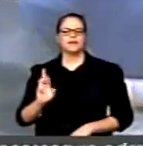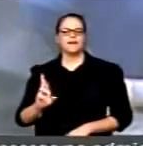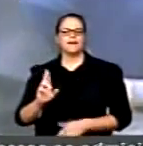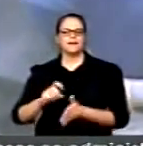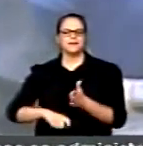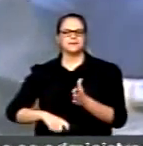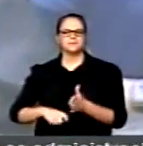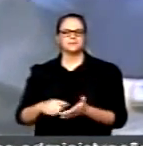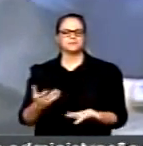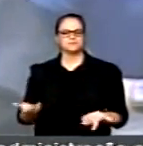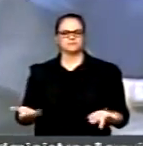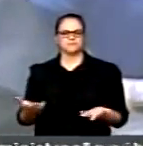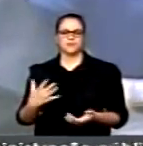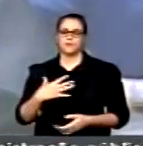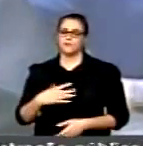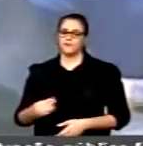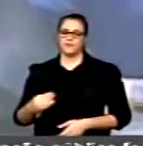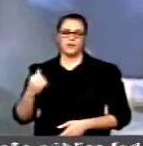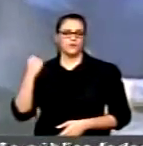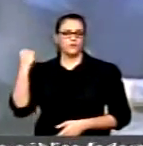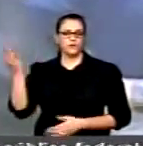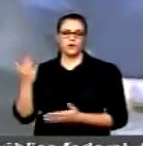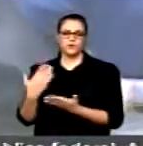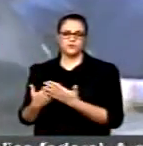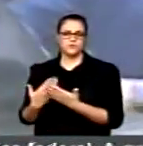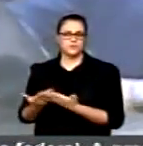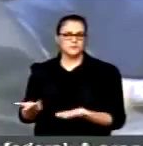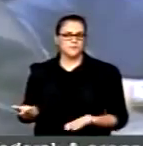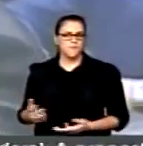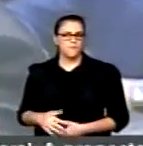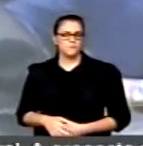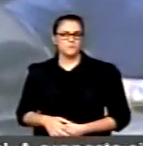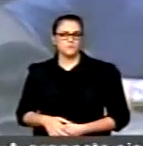dos nossos filhos no exterior?